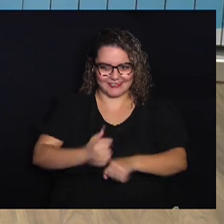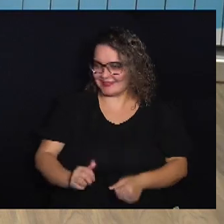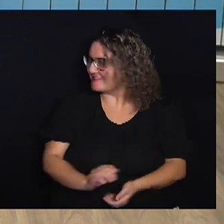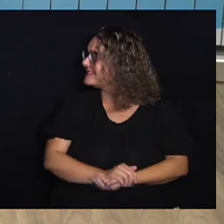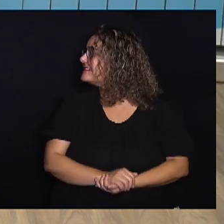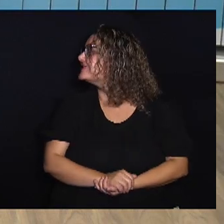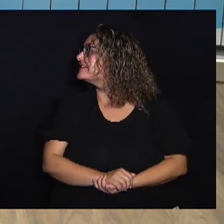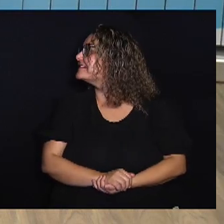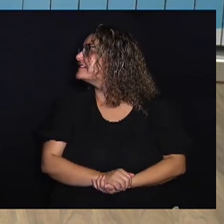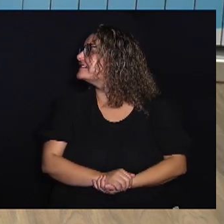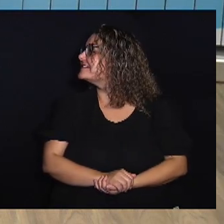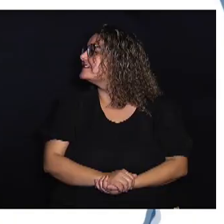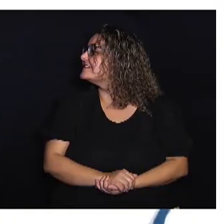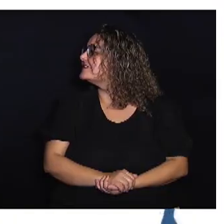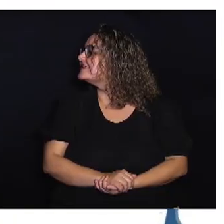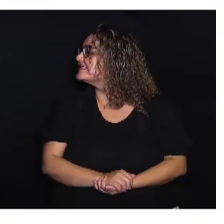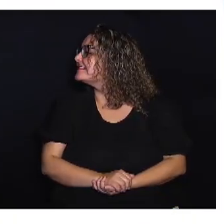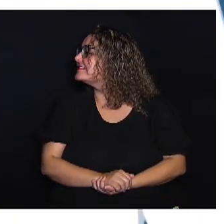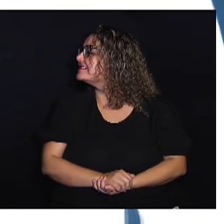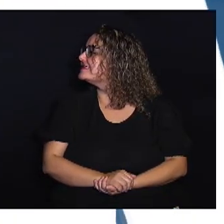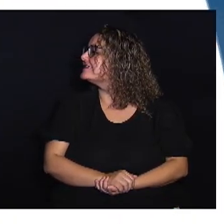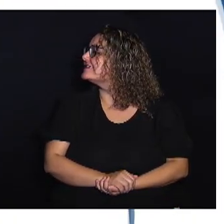profissão.